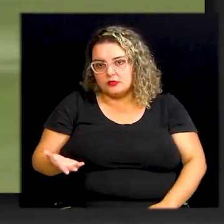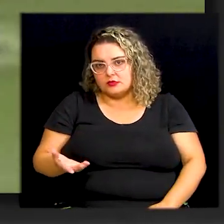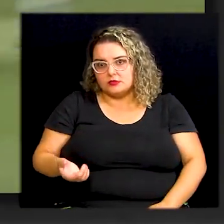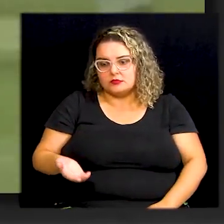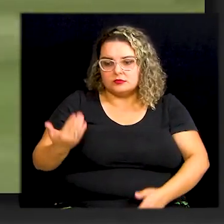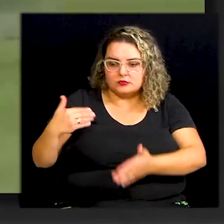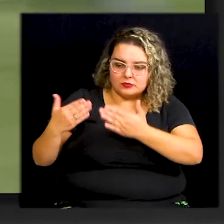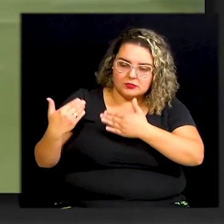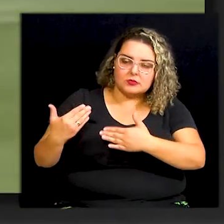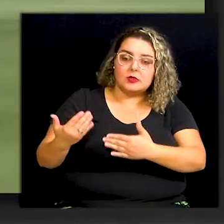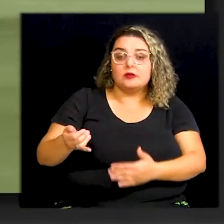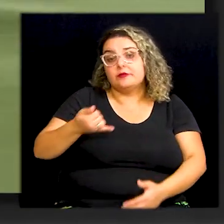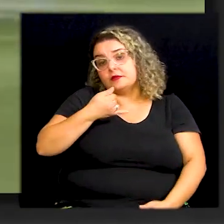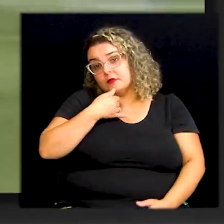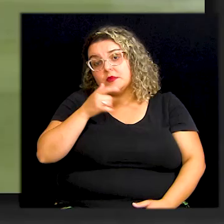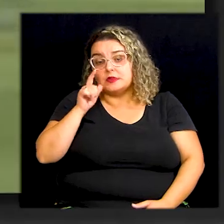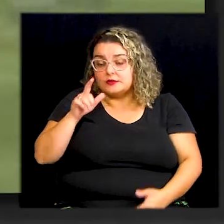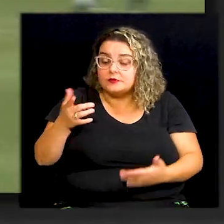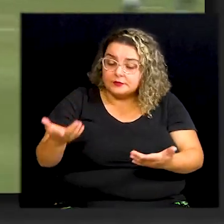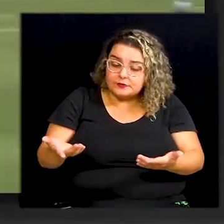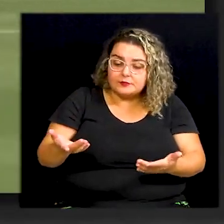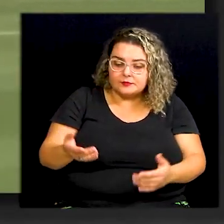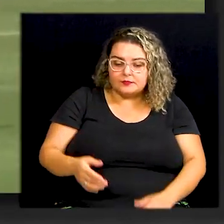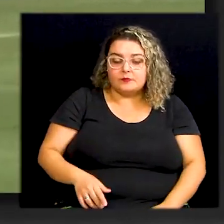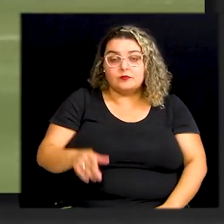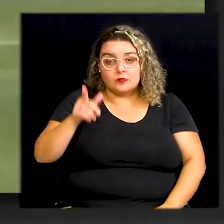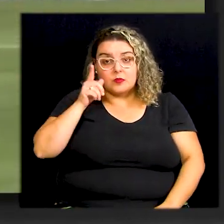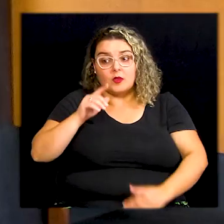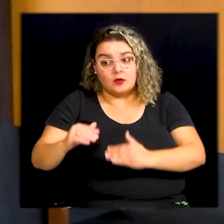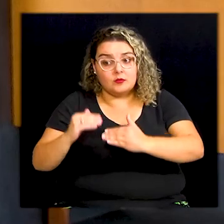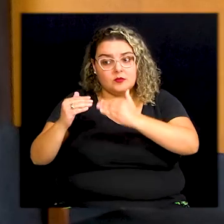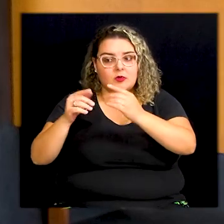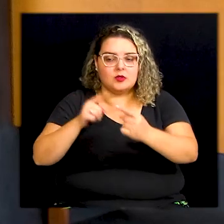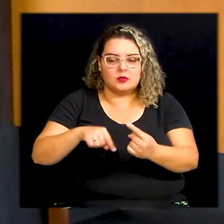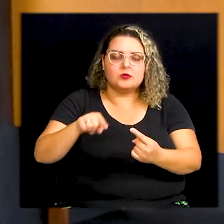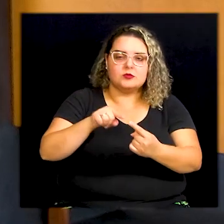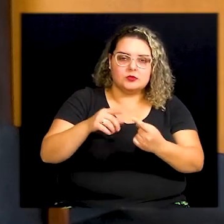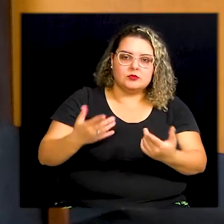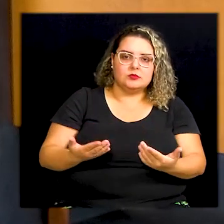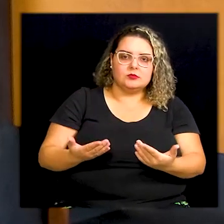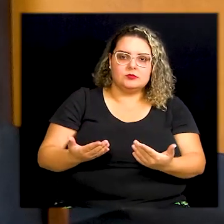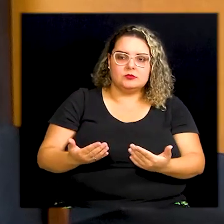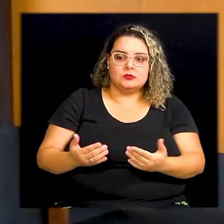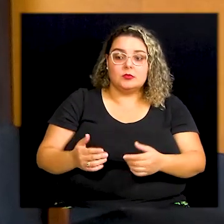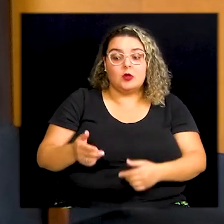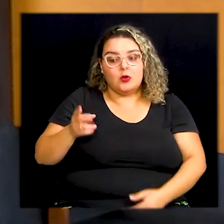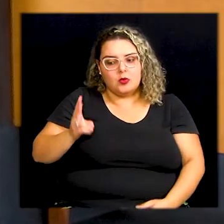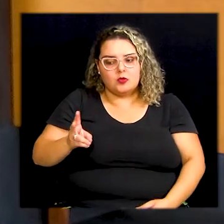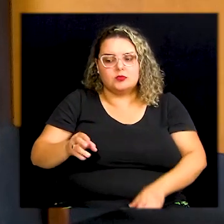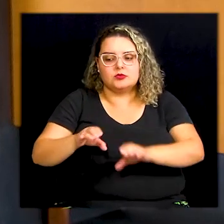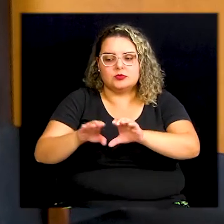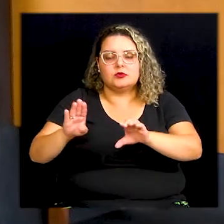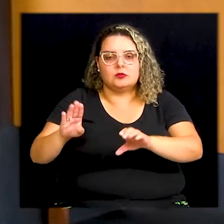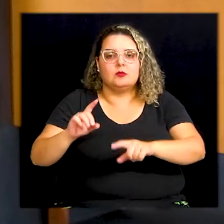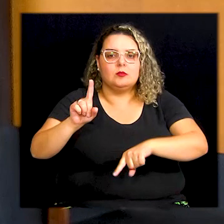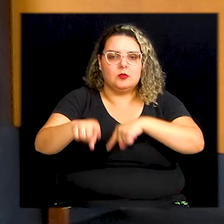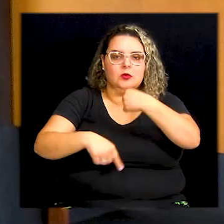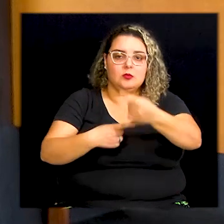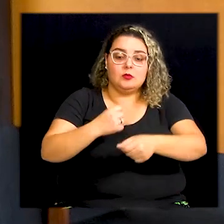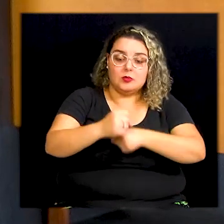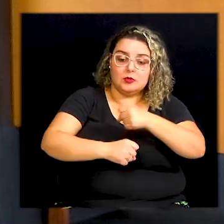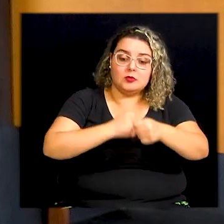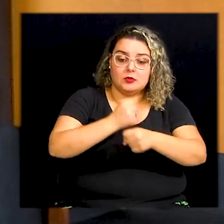Algumas rodadas atrás. Infelizmente não conseguimos, mas alcançamos um dos objetivos, que era se manter na Série B para o ano que